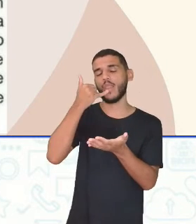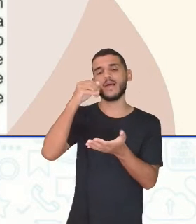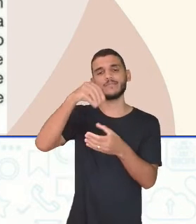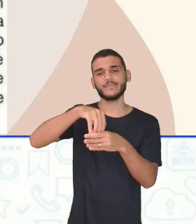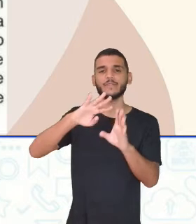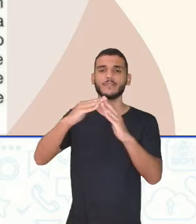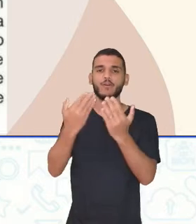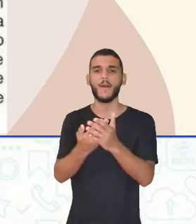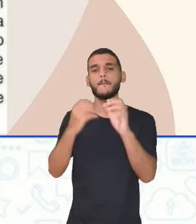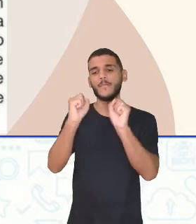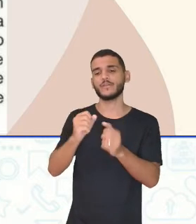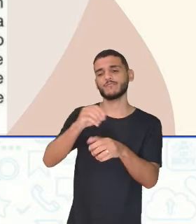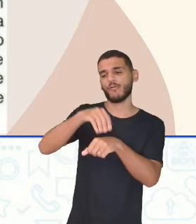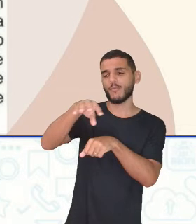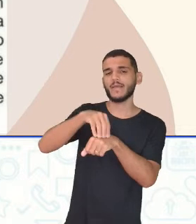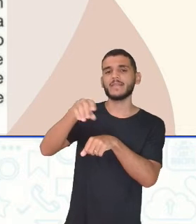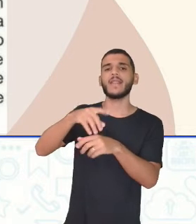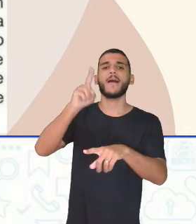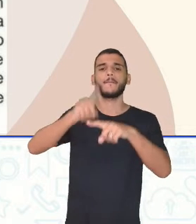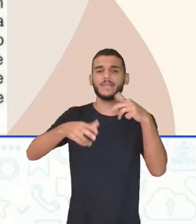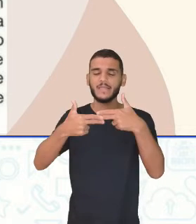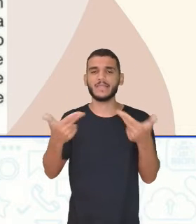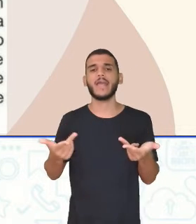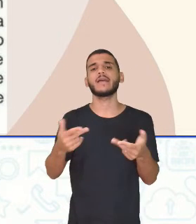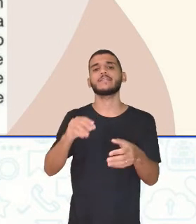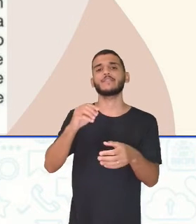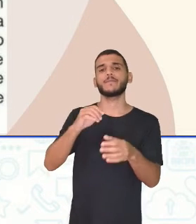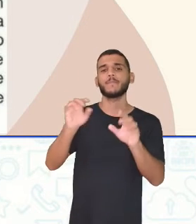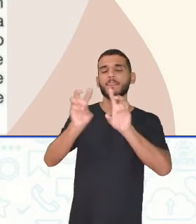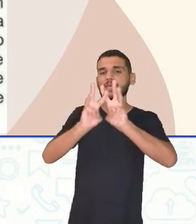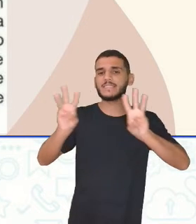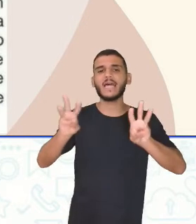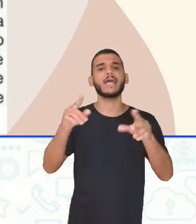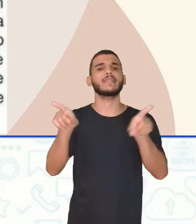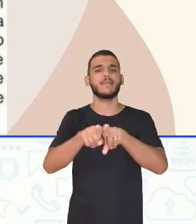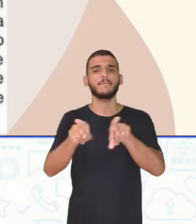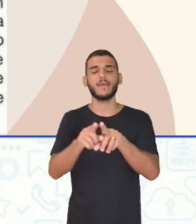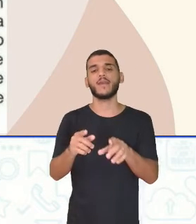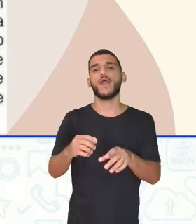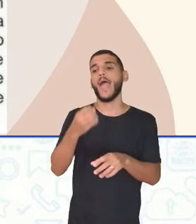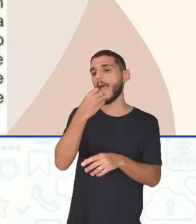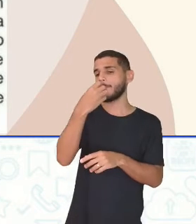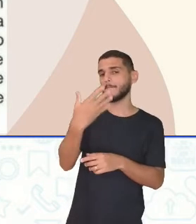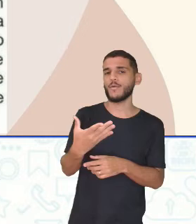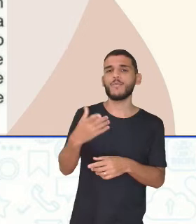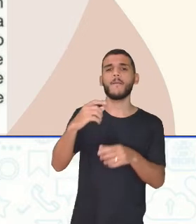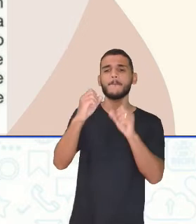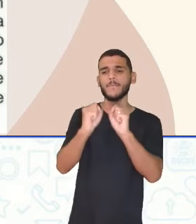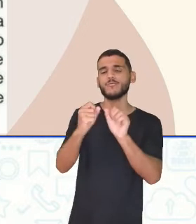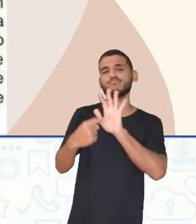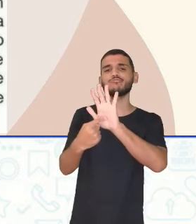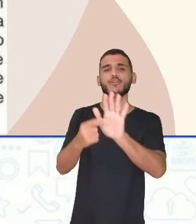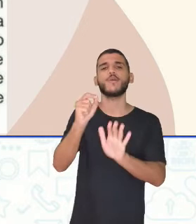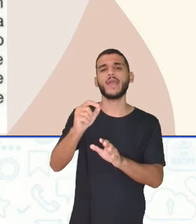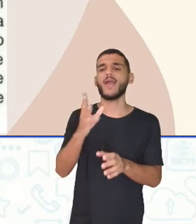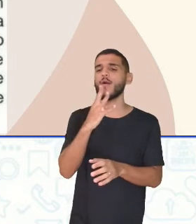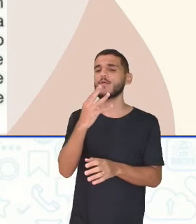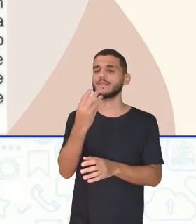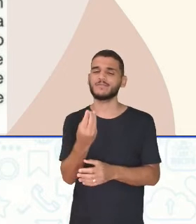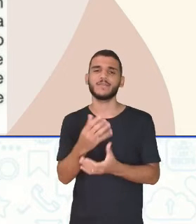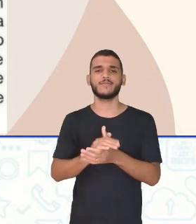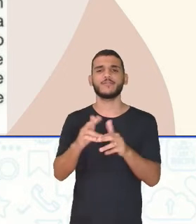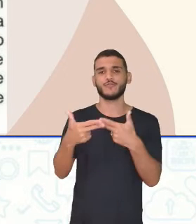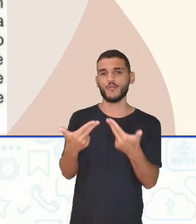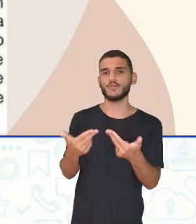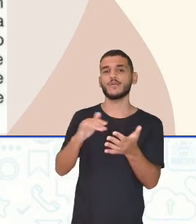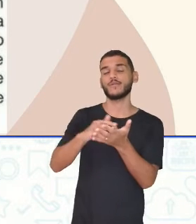podemos compartilhar materiais, dicas e sites e muito mais. Além disso, também é uma ótima maneira de demonstrar conhecimento.